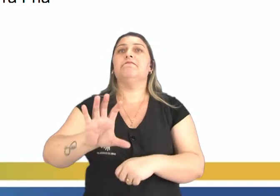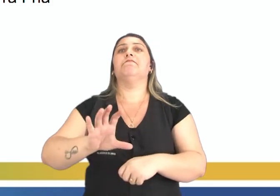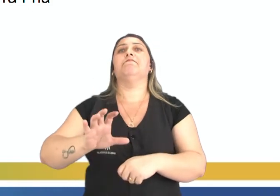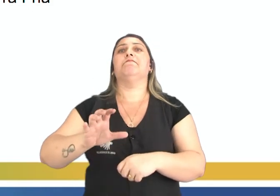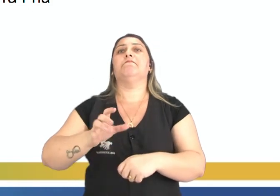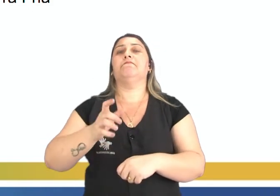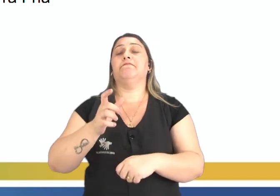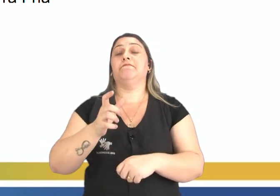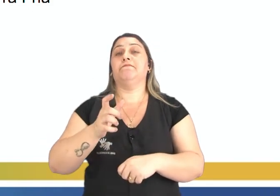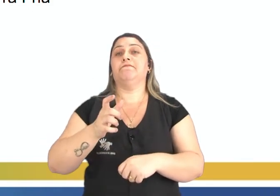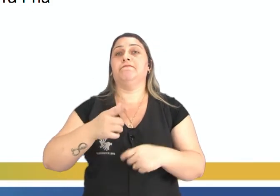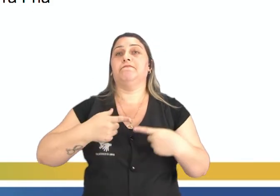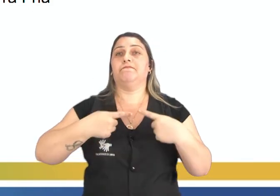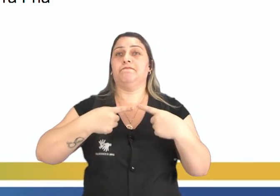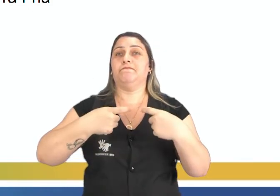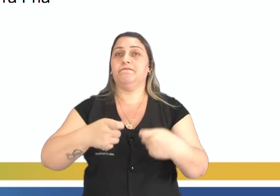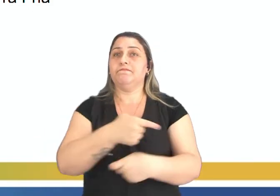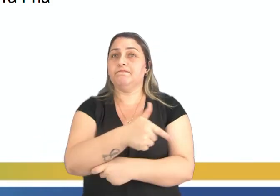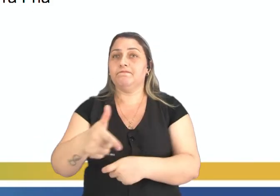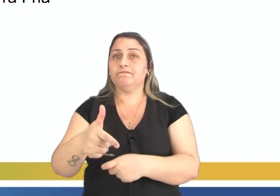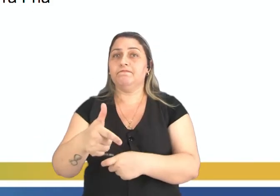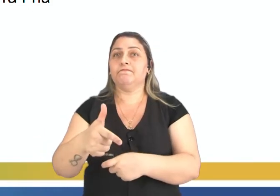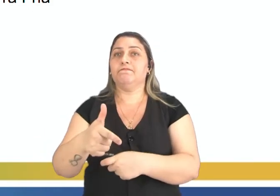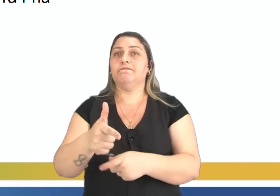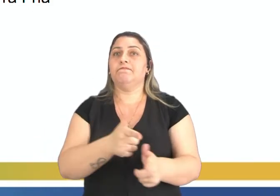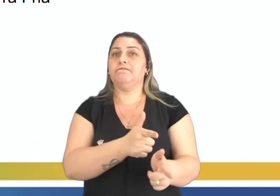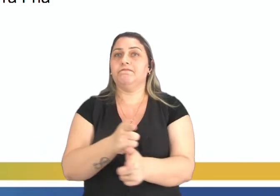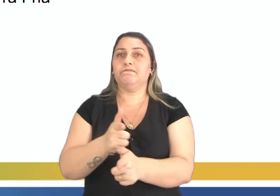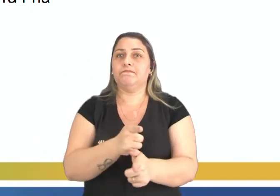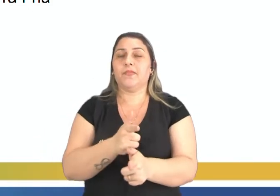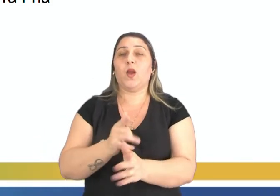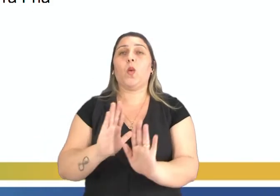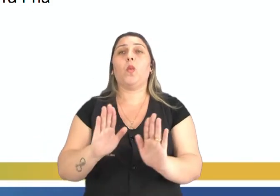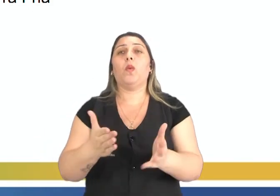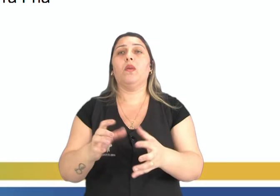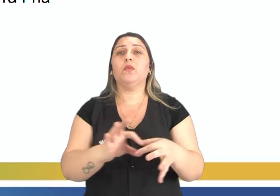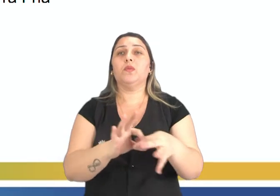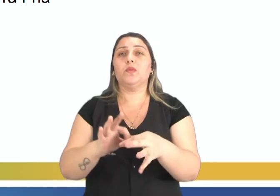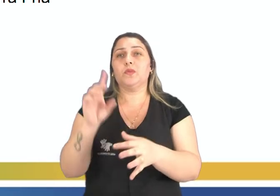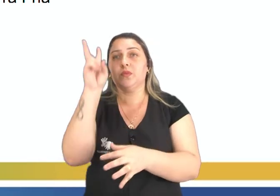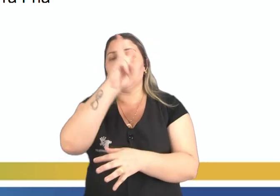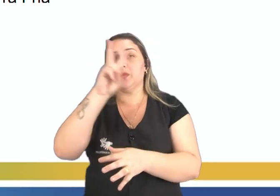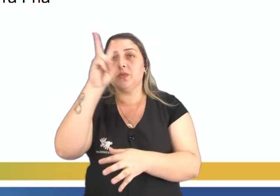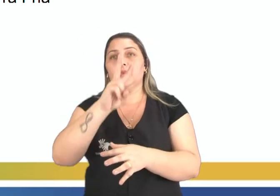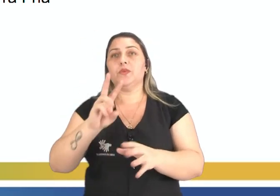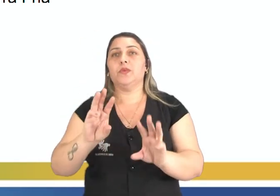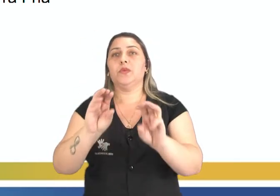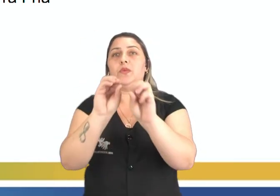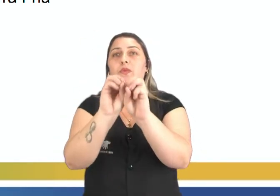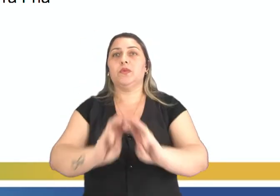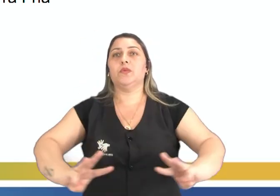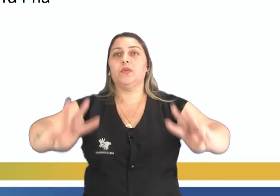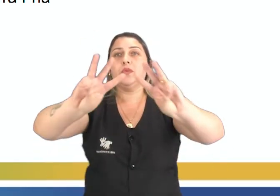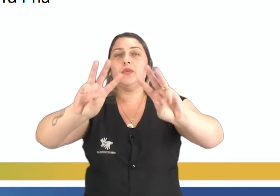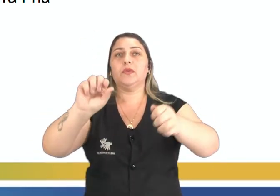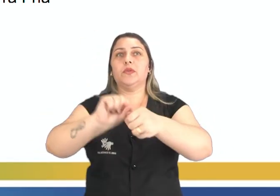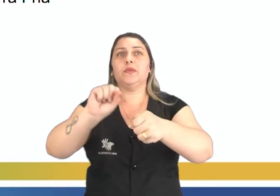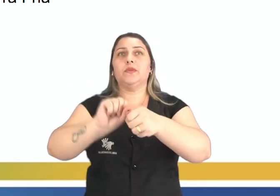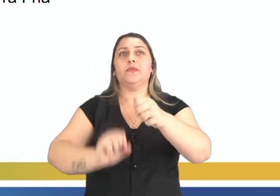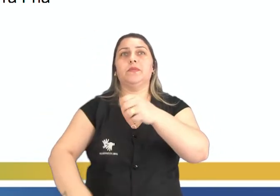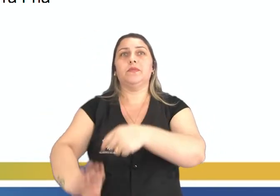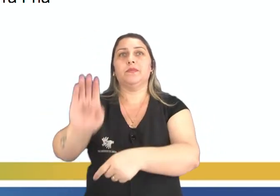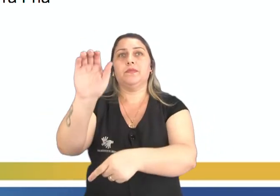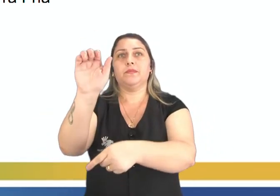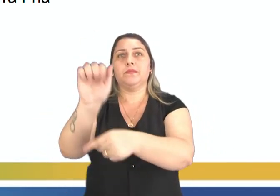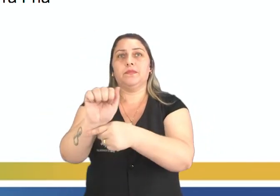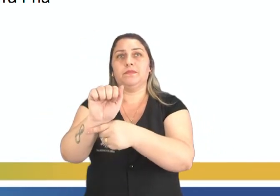regional durante a Guerra Fria. Então, em que contexto histórico a ONU vai ser criada? A alternativa certa é a